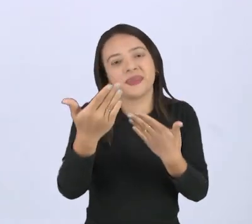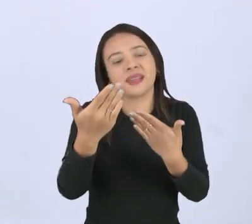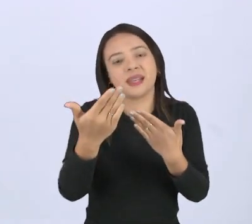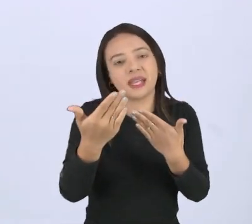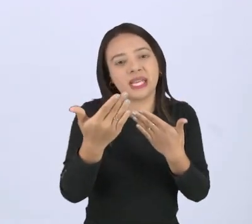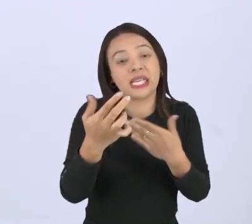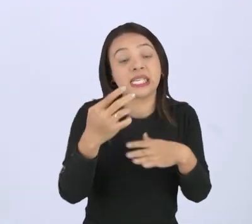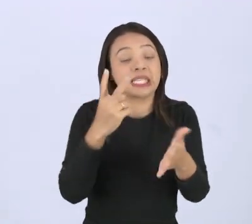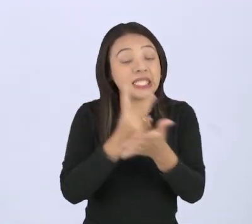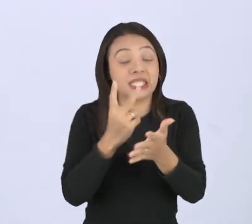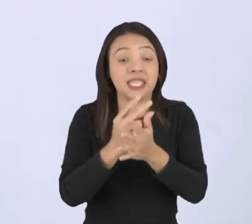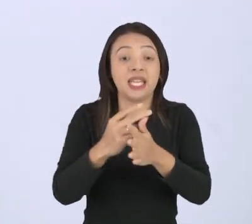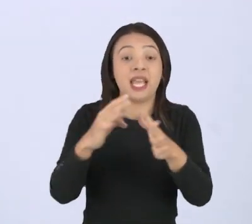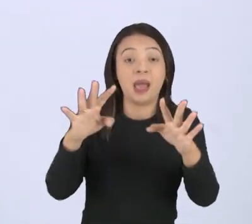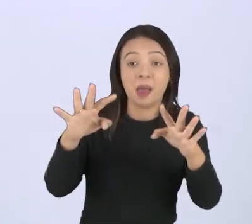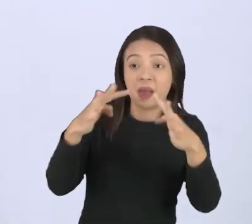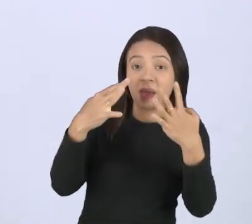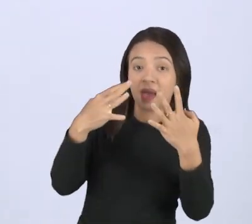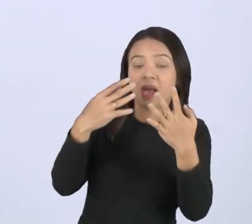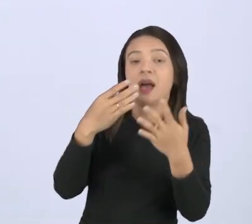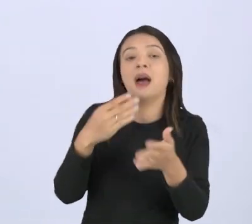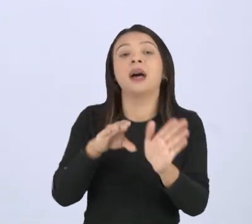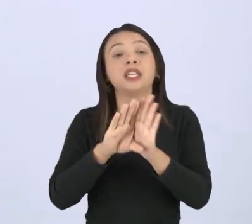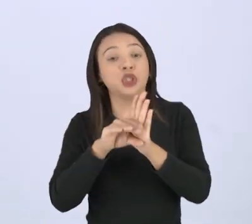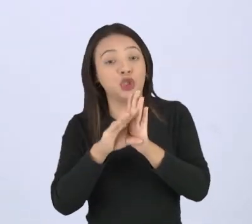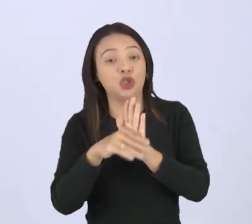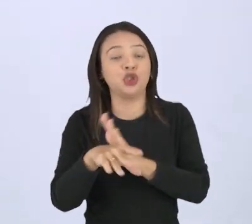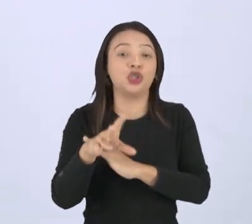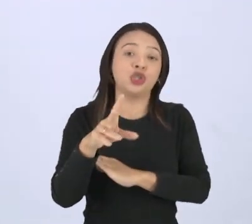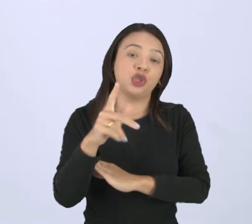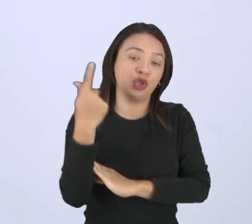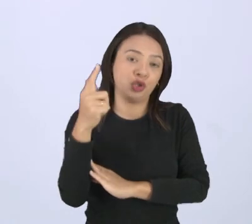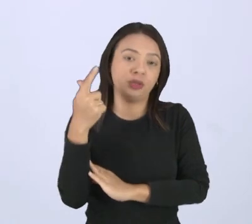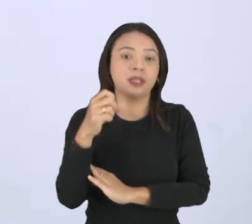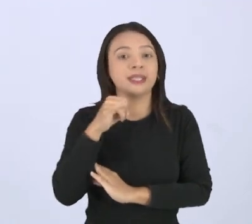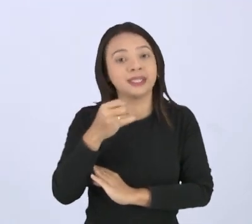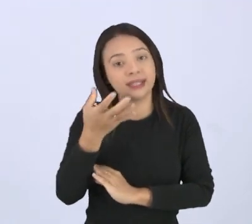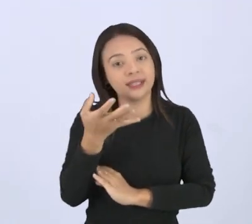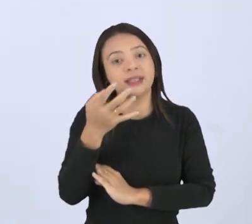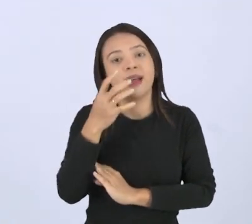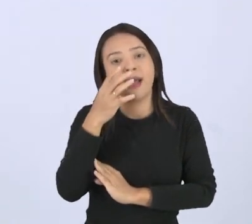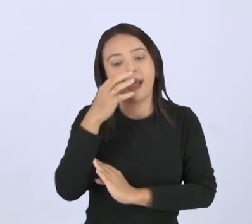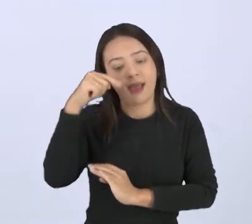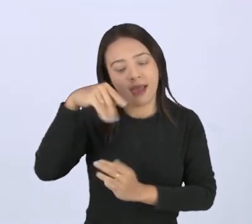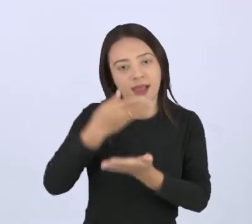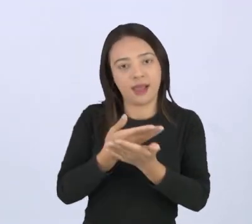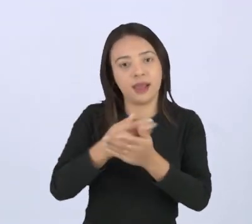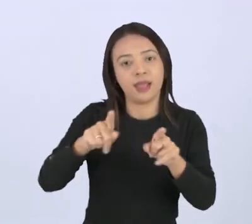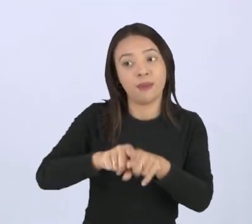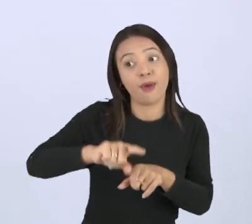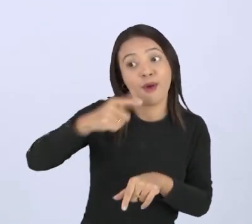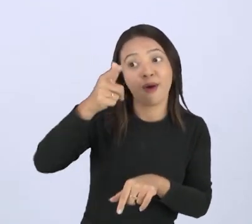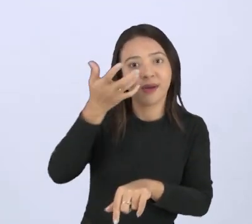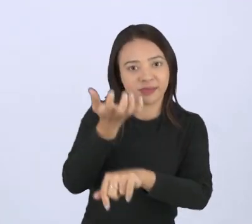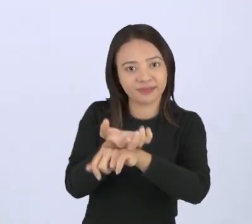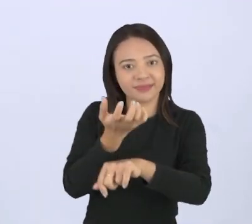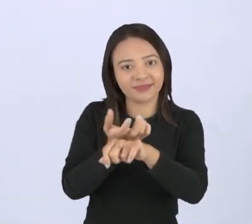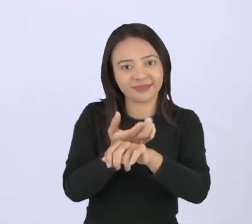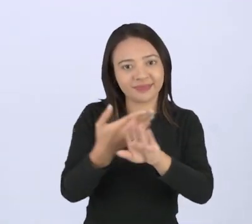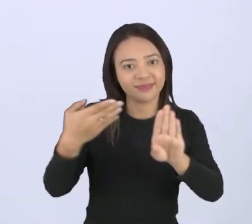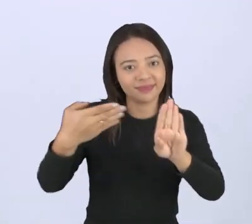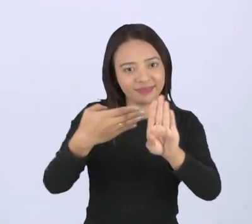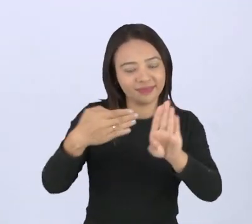têm acompanhado os conteúdos de geografia. Se você quiser acessar essa aula ou qualquer outro componente curricular,